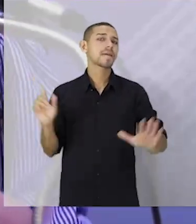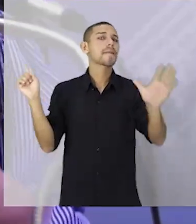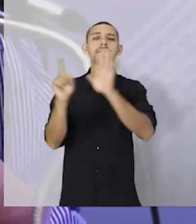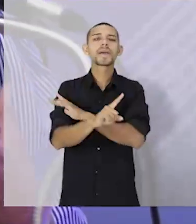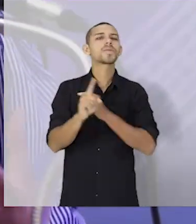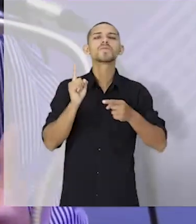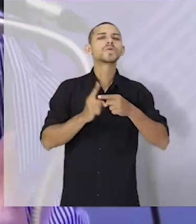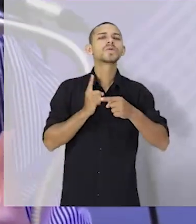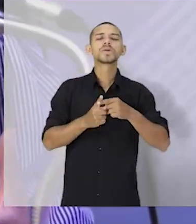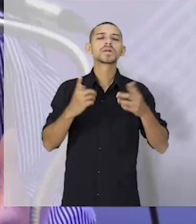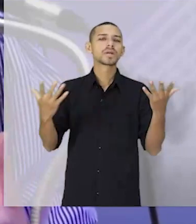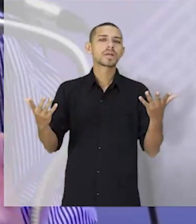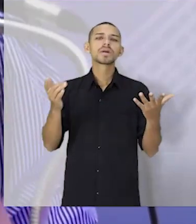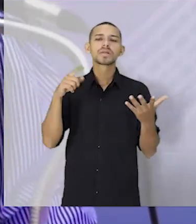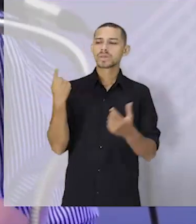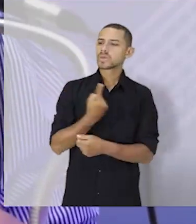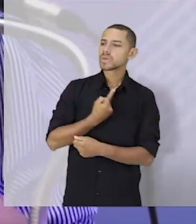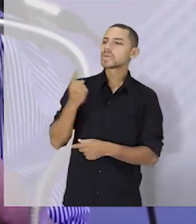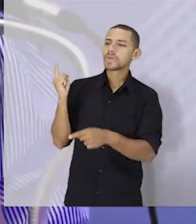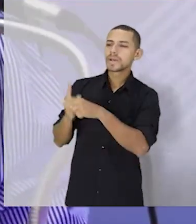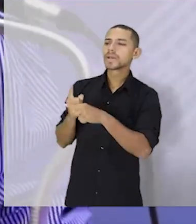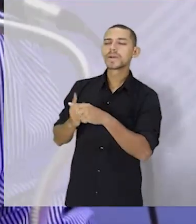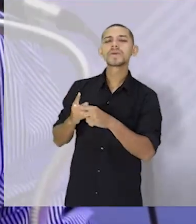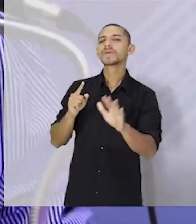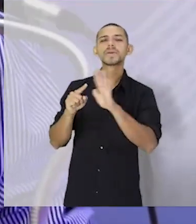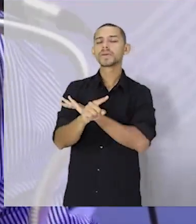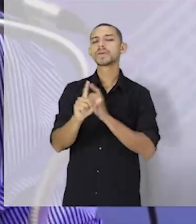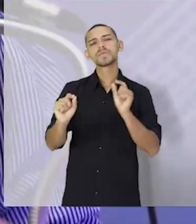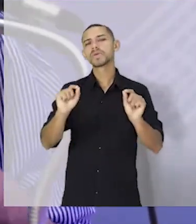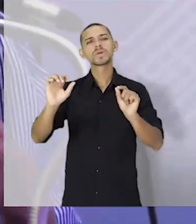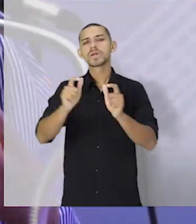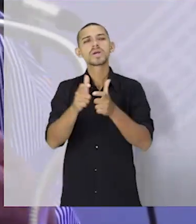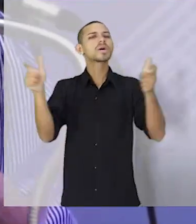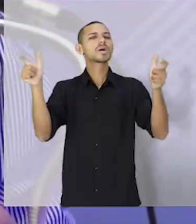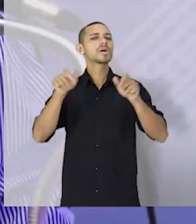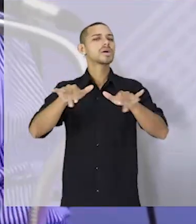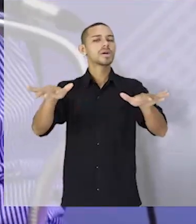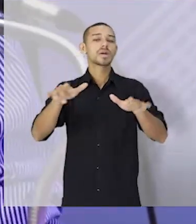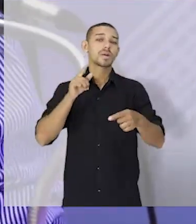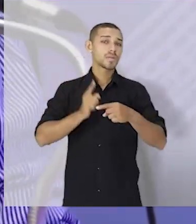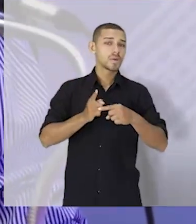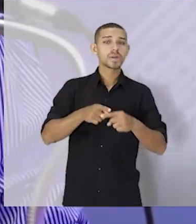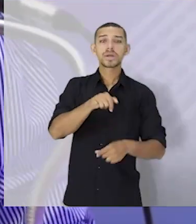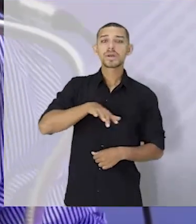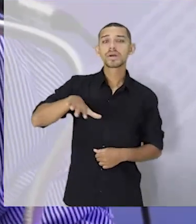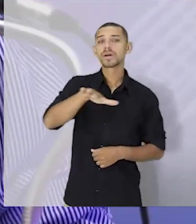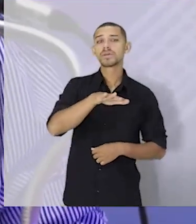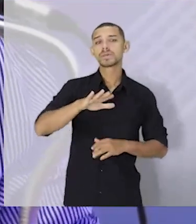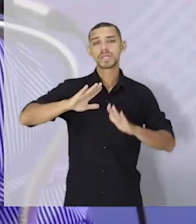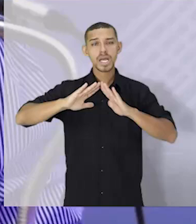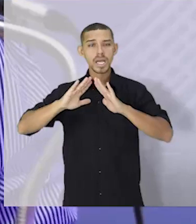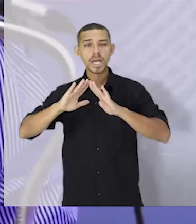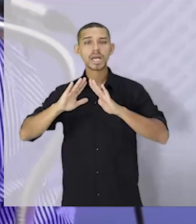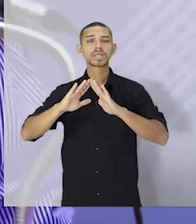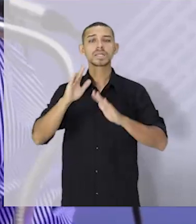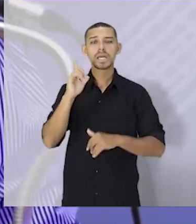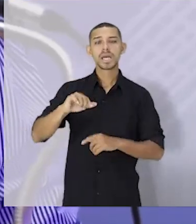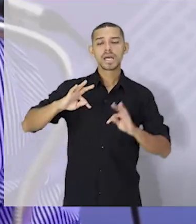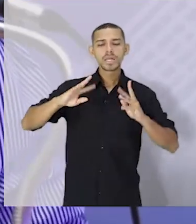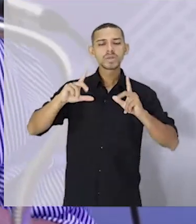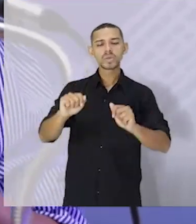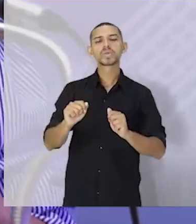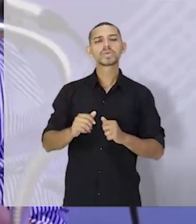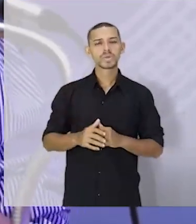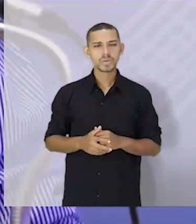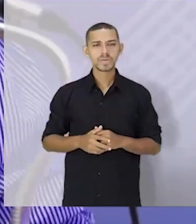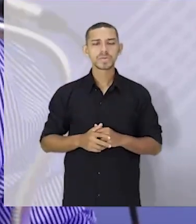quê. E se perguntam muitas das vezes, né? Por que isso acentuou? Porque o ambiente da casa, ela se tornou tudo.